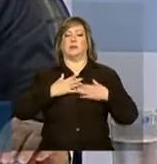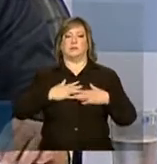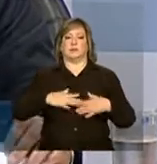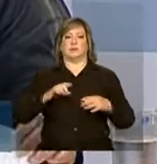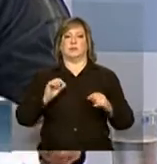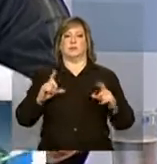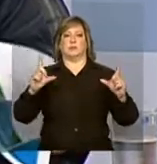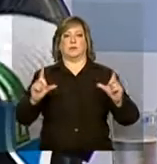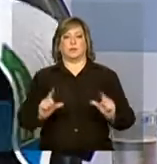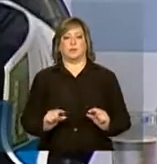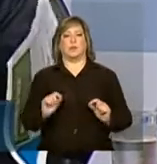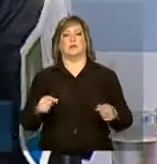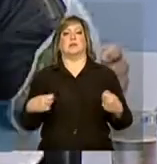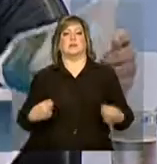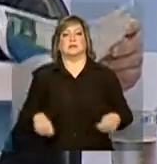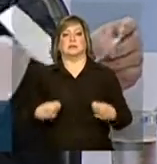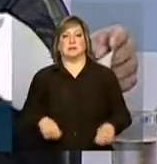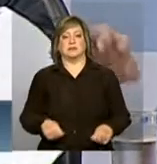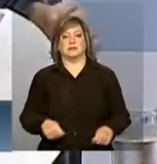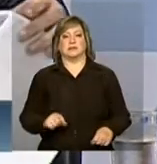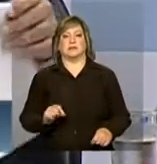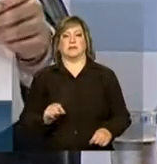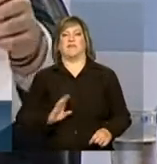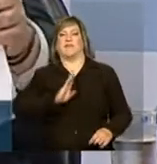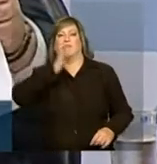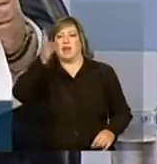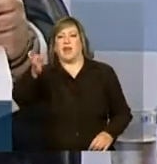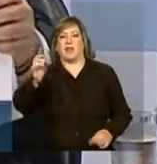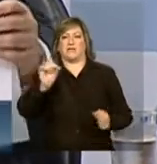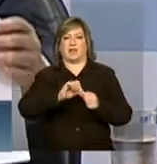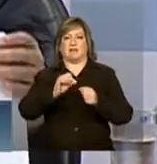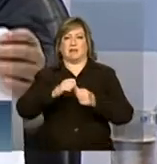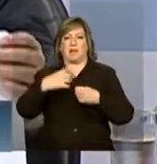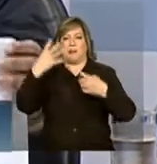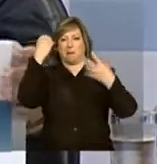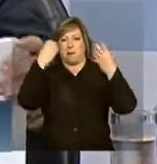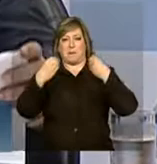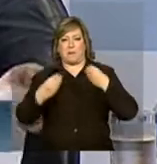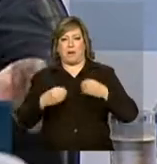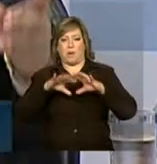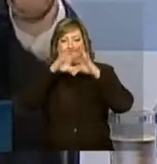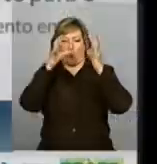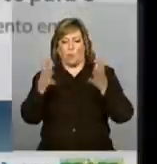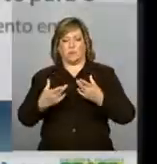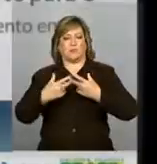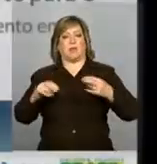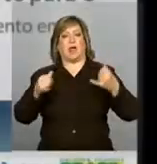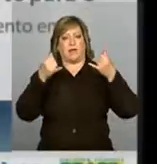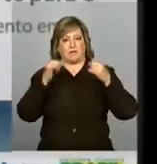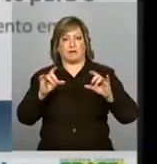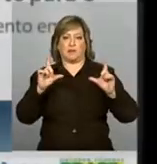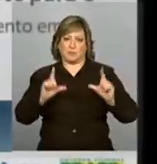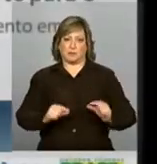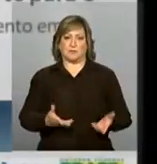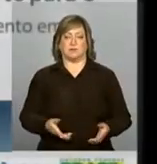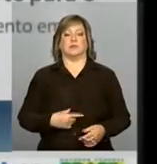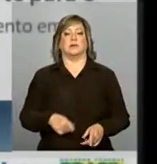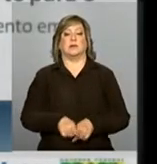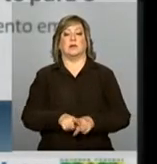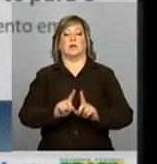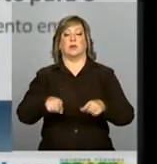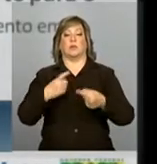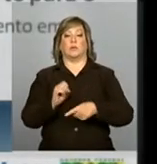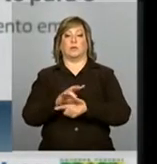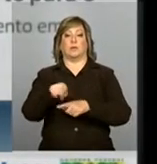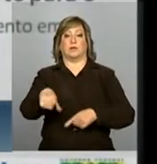necessidade do tratamento em clínicas ou em hospitais. Um próximo quadro mostra o espectro